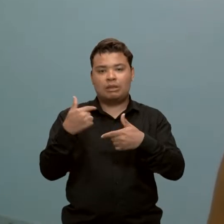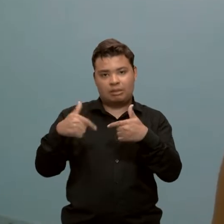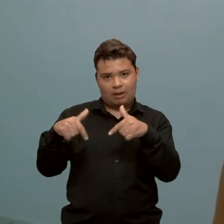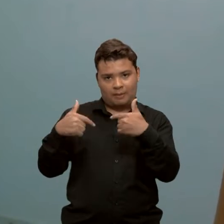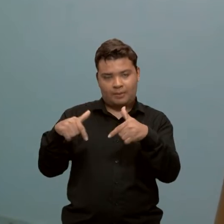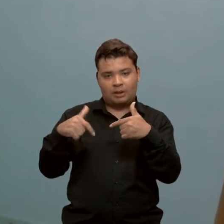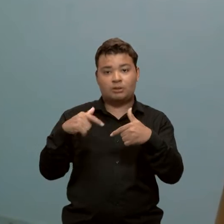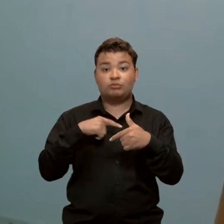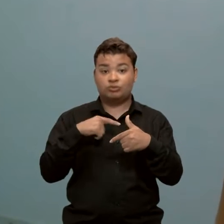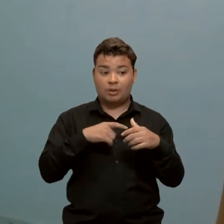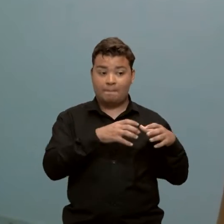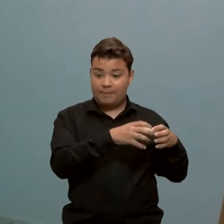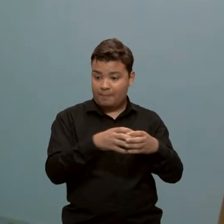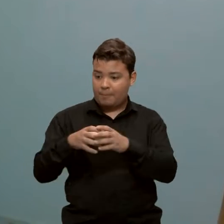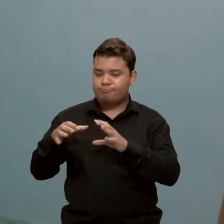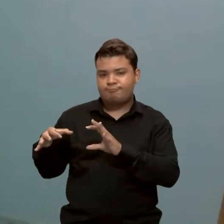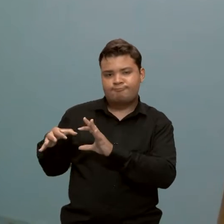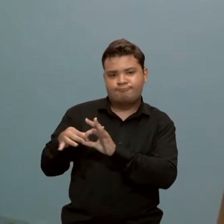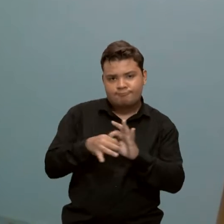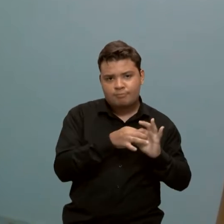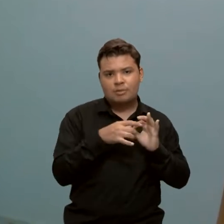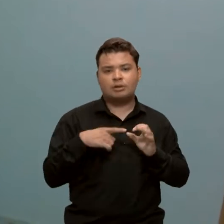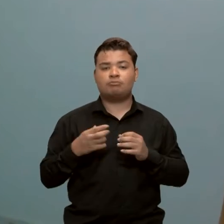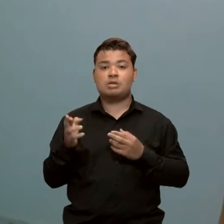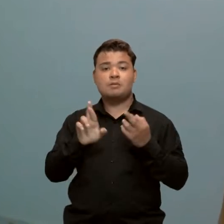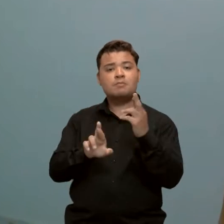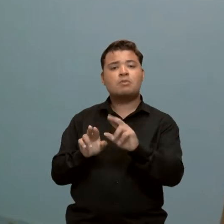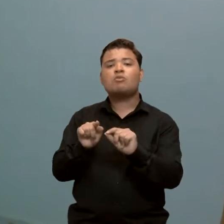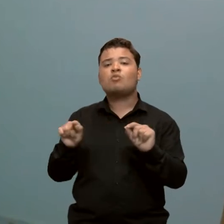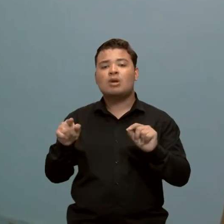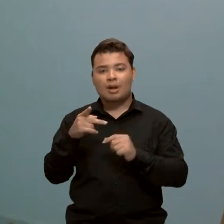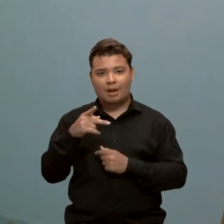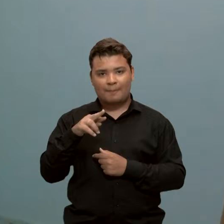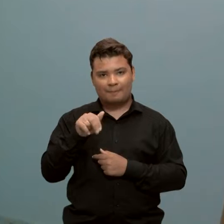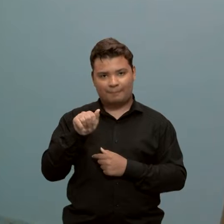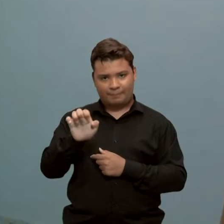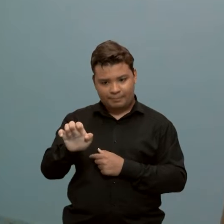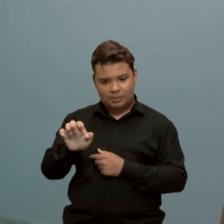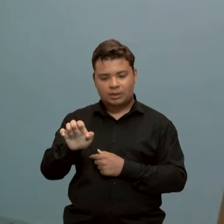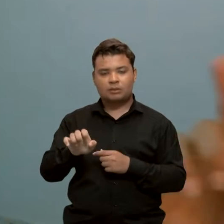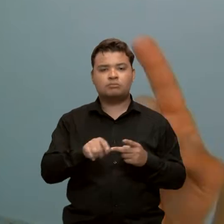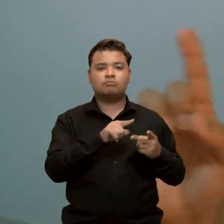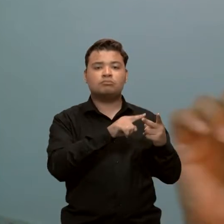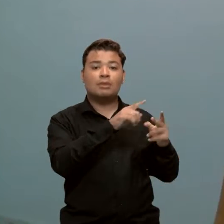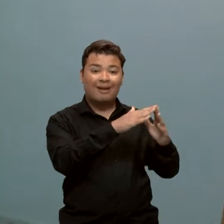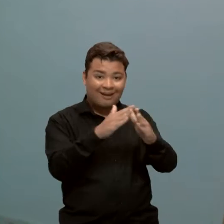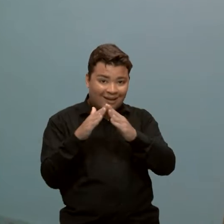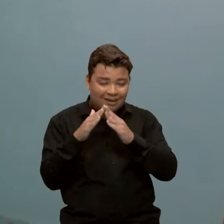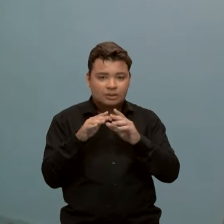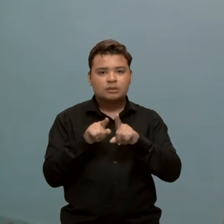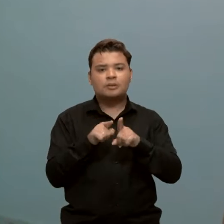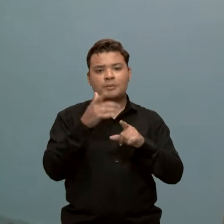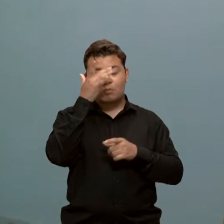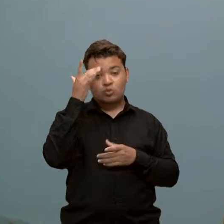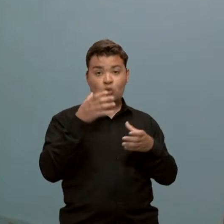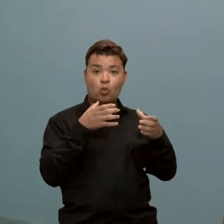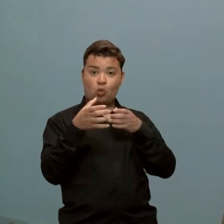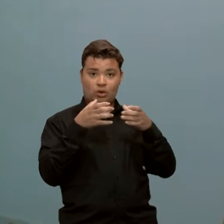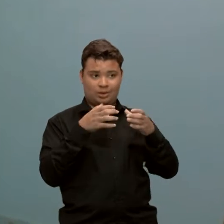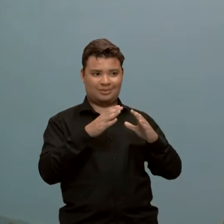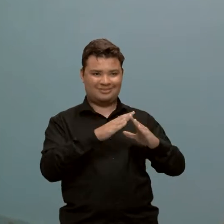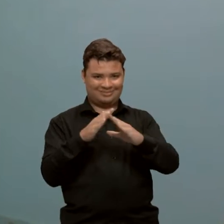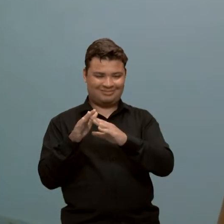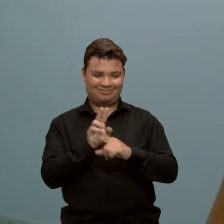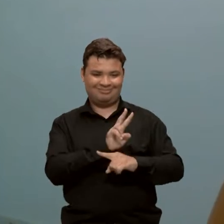aí esse grupo conta com representantes da praia, os moradores, coordenadores das casas dos estudantes, das